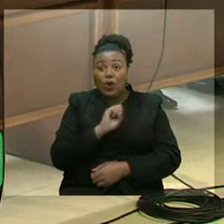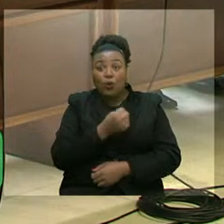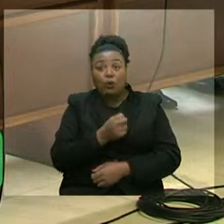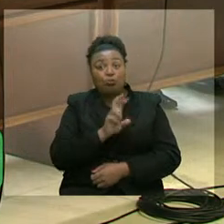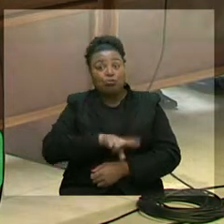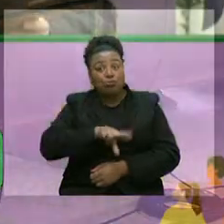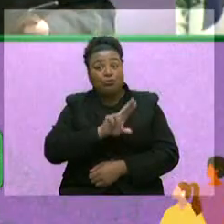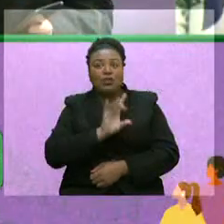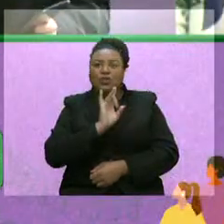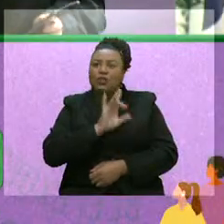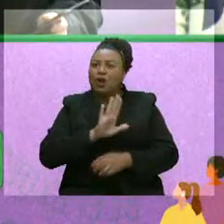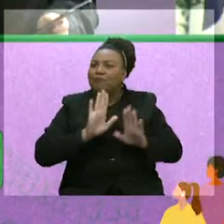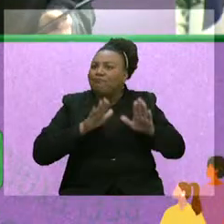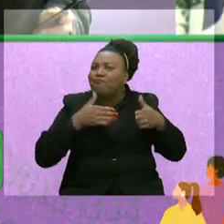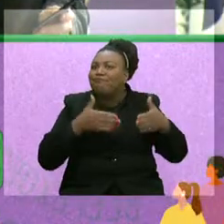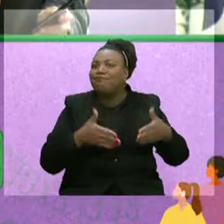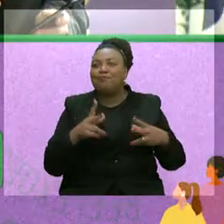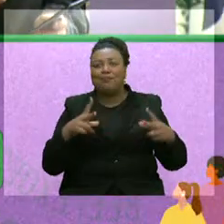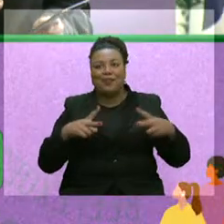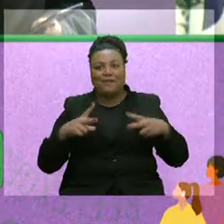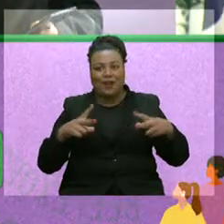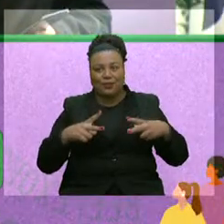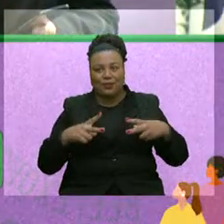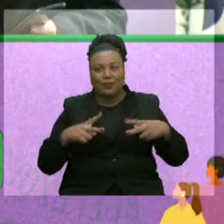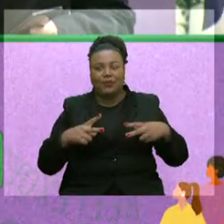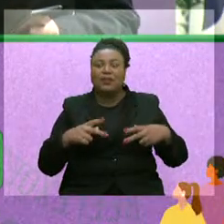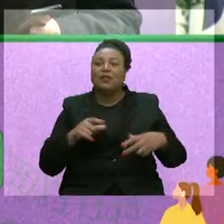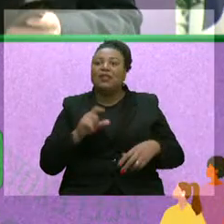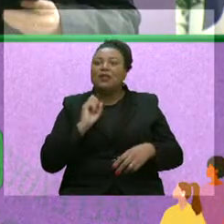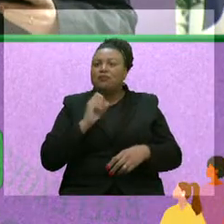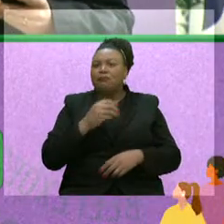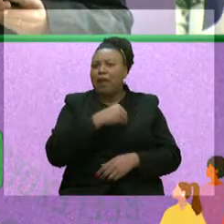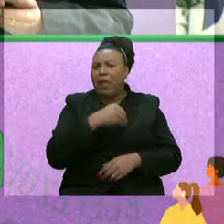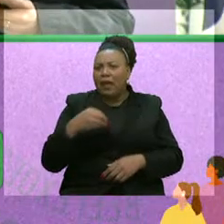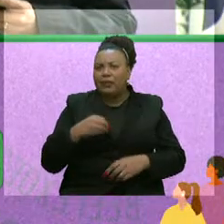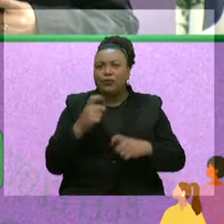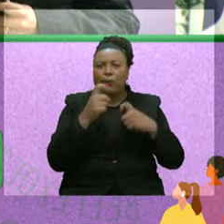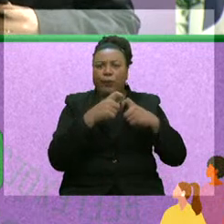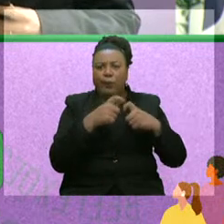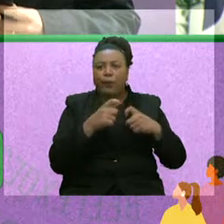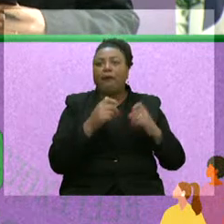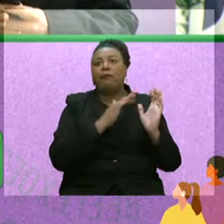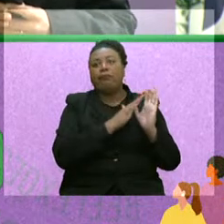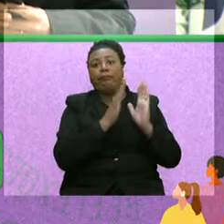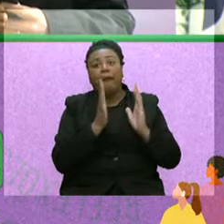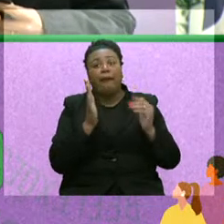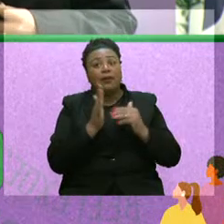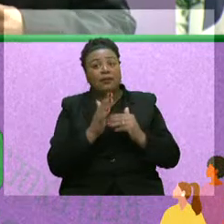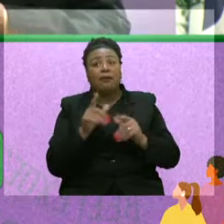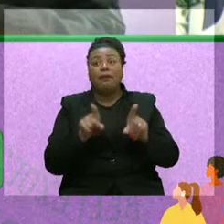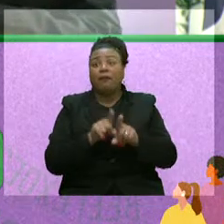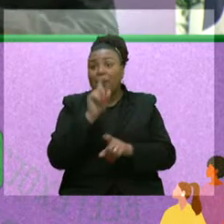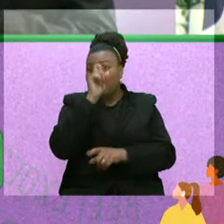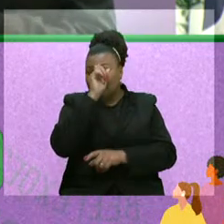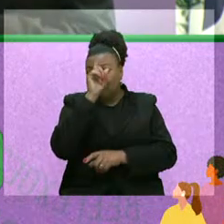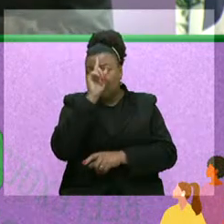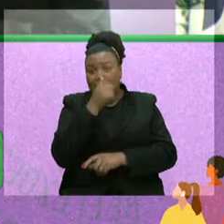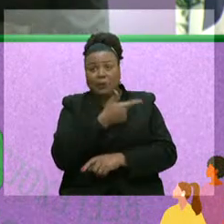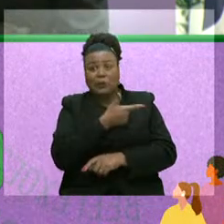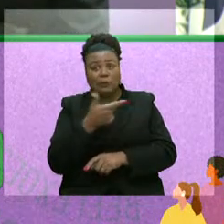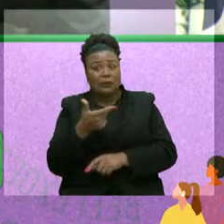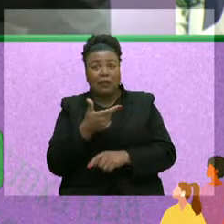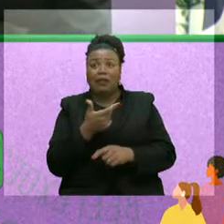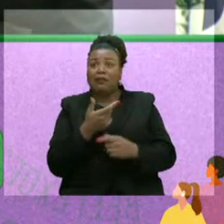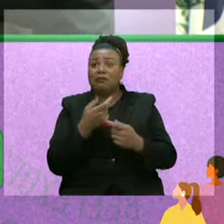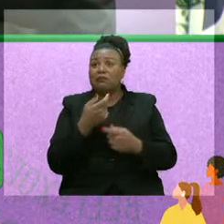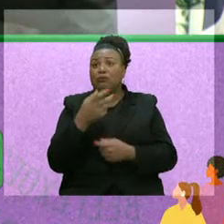16,8% usa unicamente o sistema privado, desde consultas até a questão hospitalar, não tem dependência